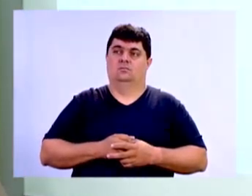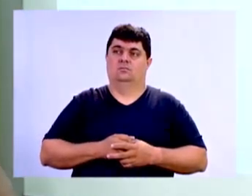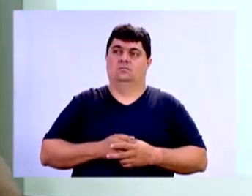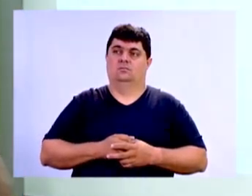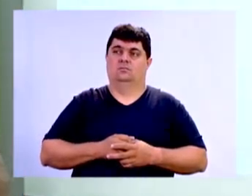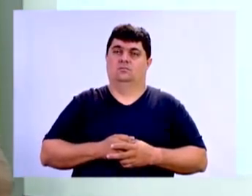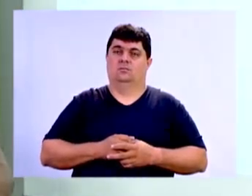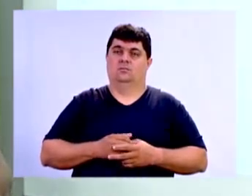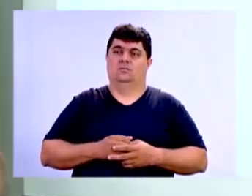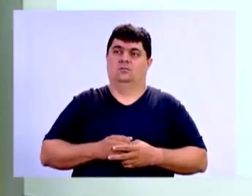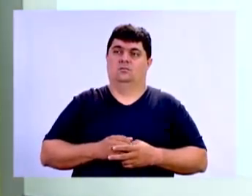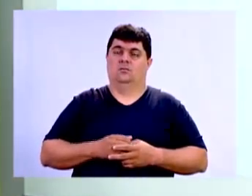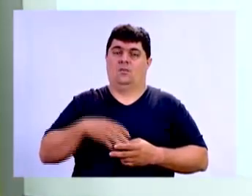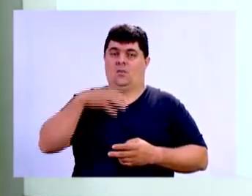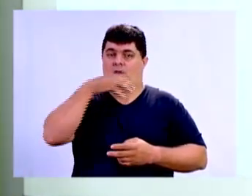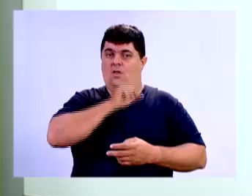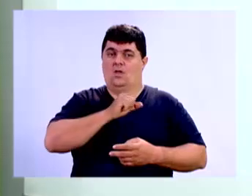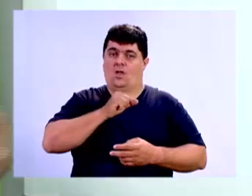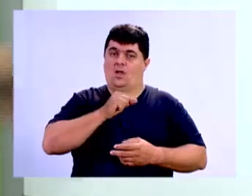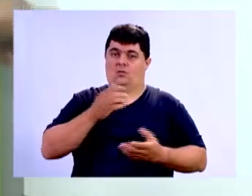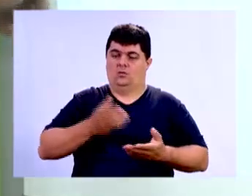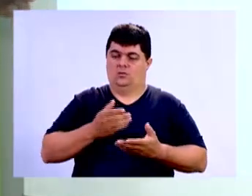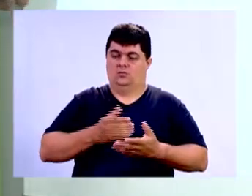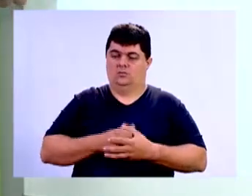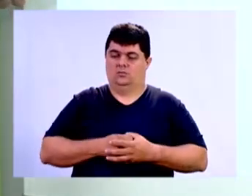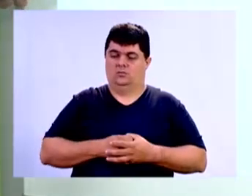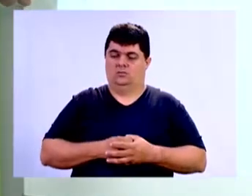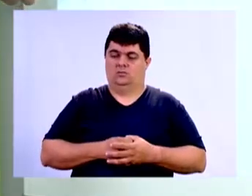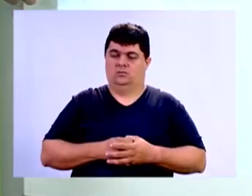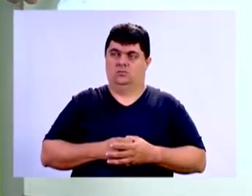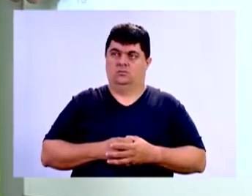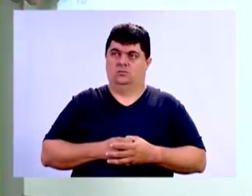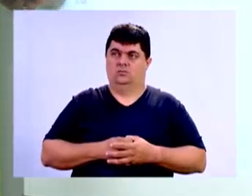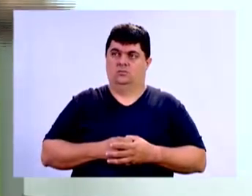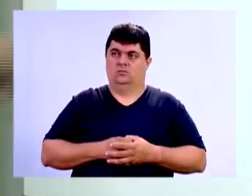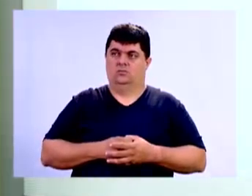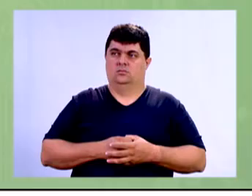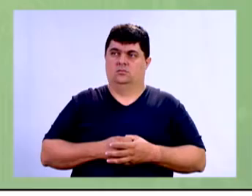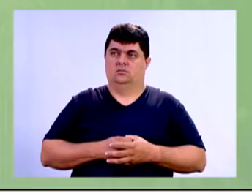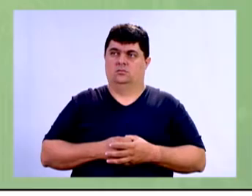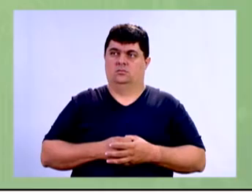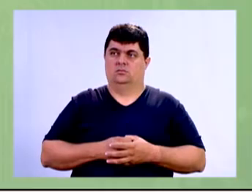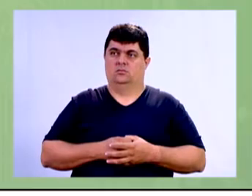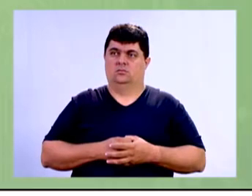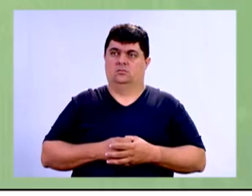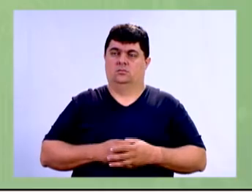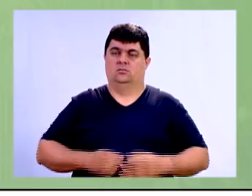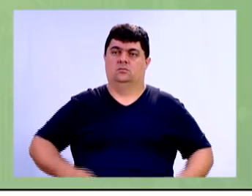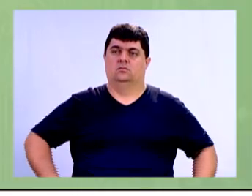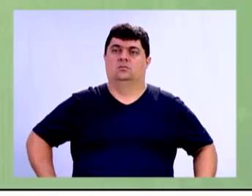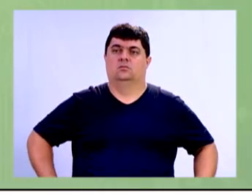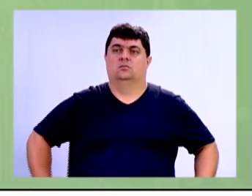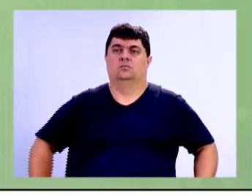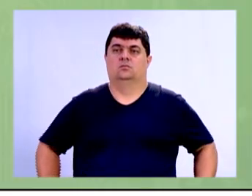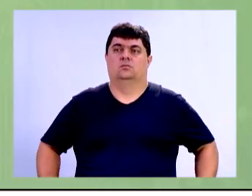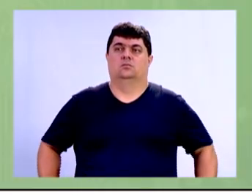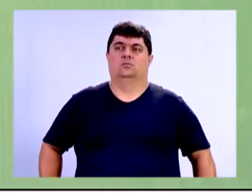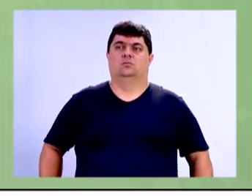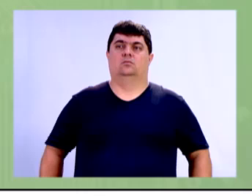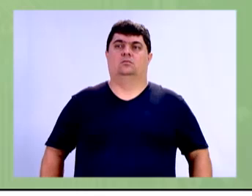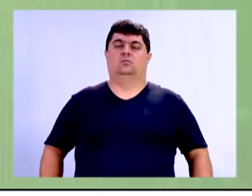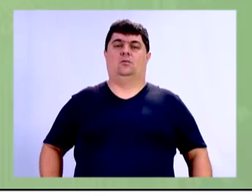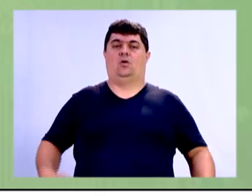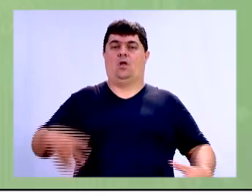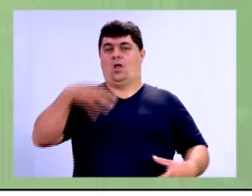tempo, né? Hoje a nossa aula é um pouquinho, né, mais corrida, sobre os plus do